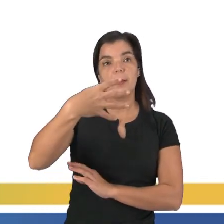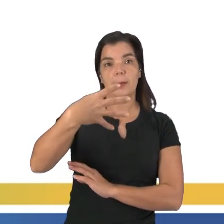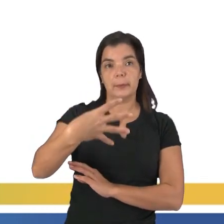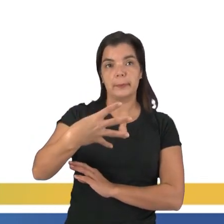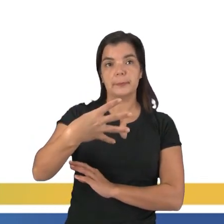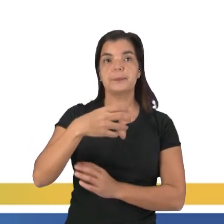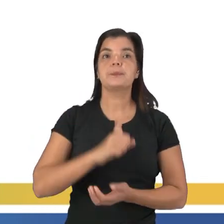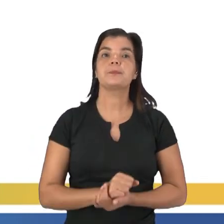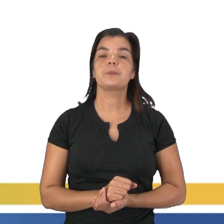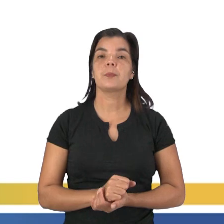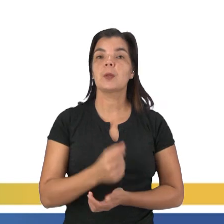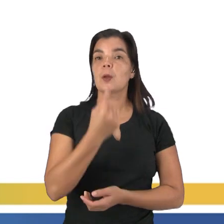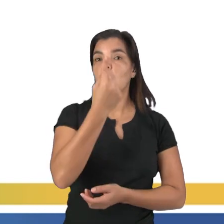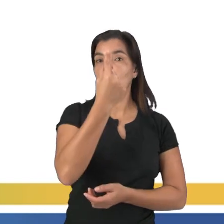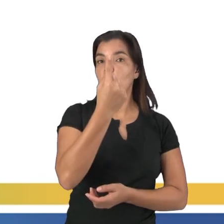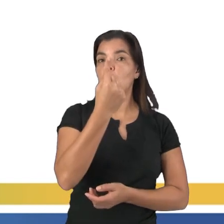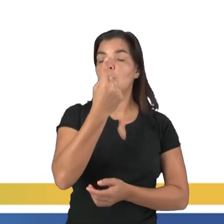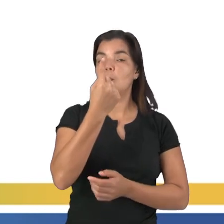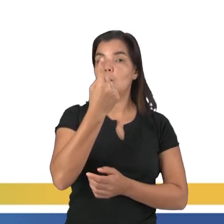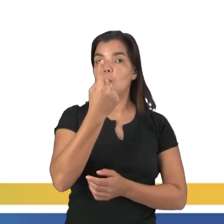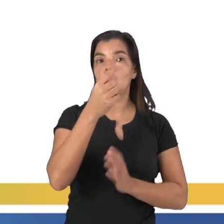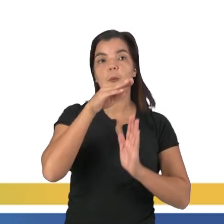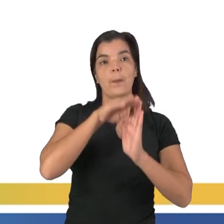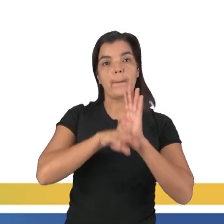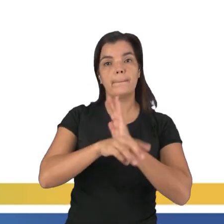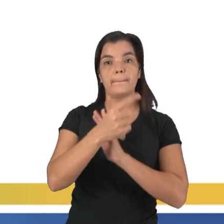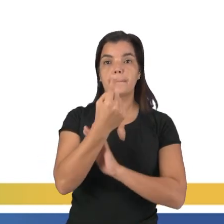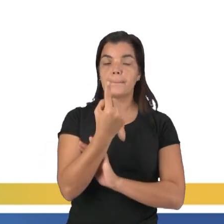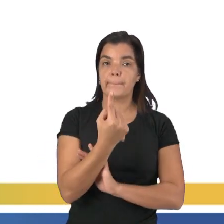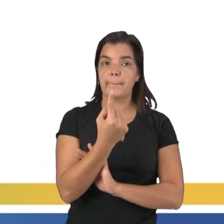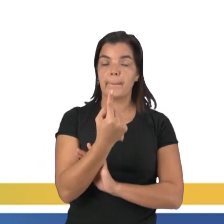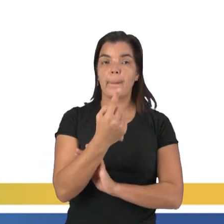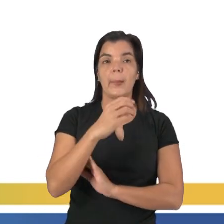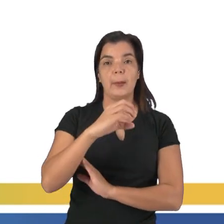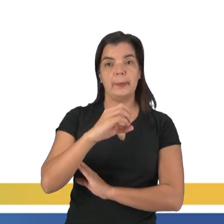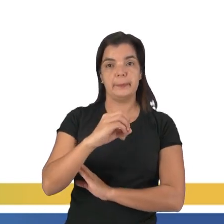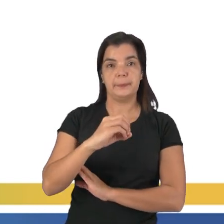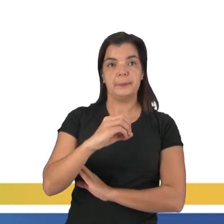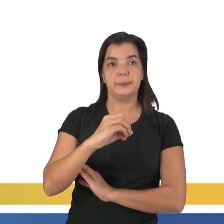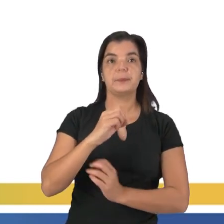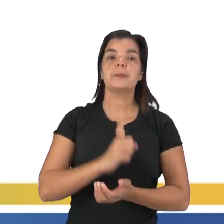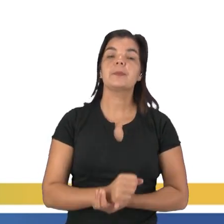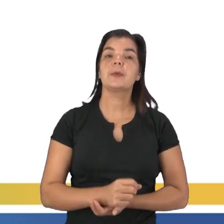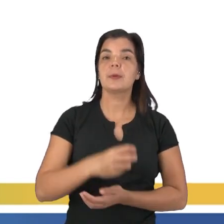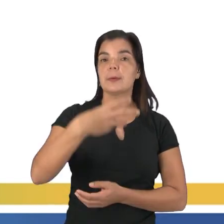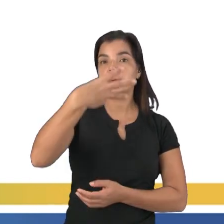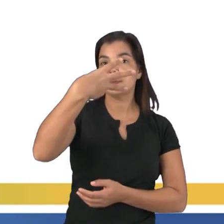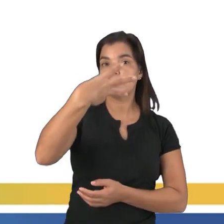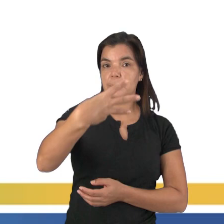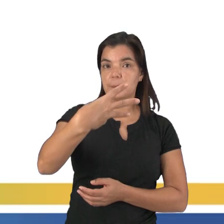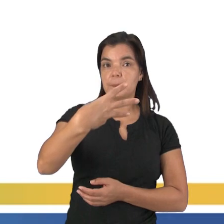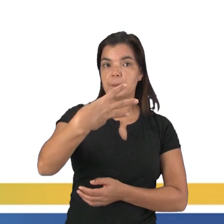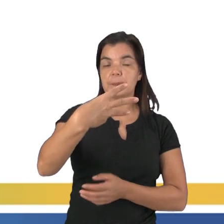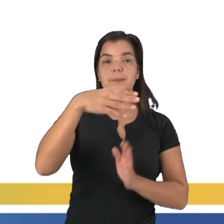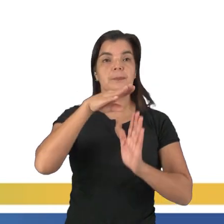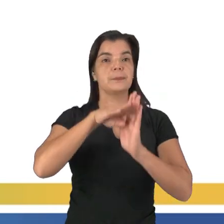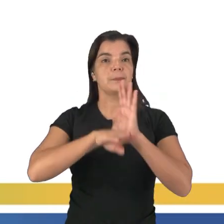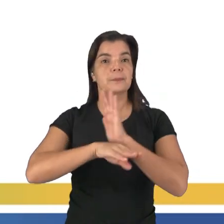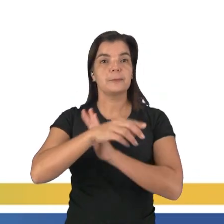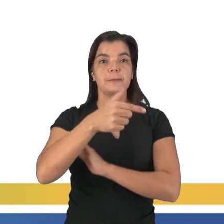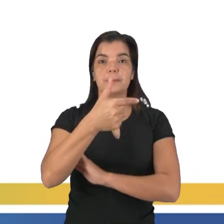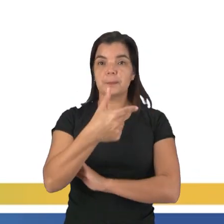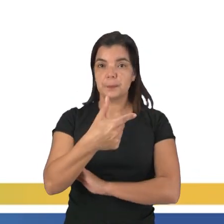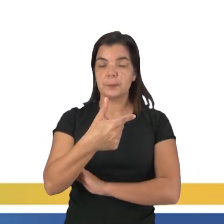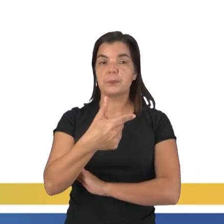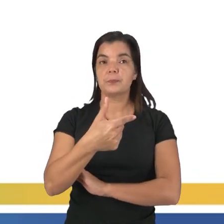0, que é igual a 4. A parte dos décimos, vamos ter 1 menos 1, que vai ser igual a 0. Novamente, vamos ter que repetir